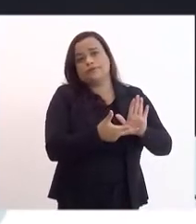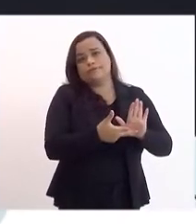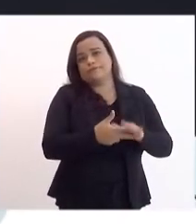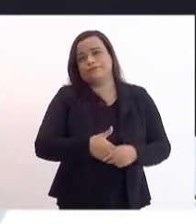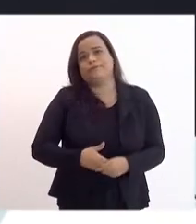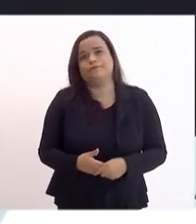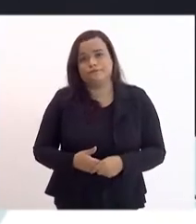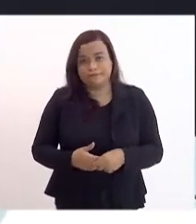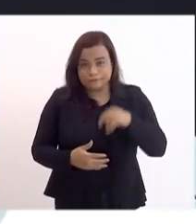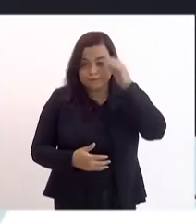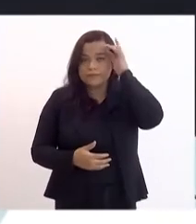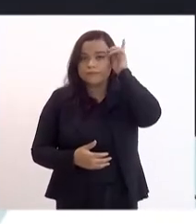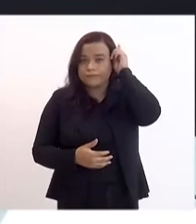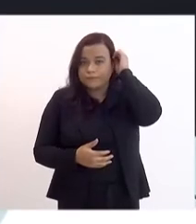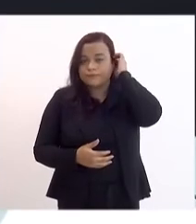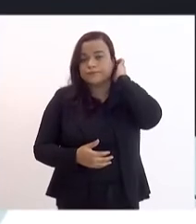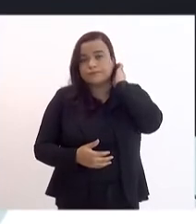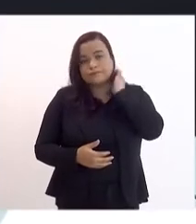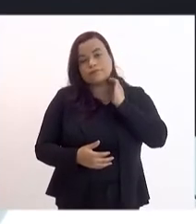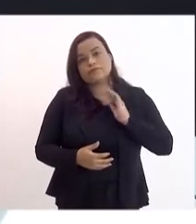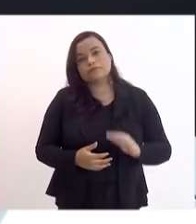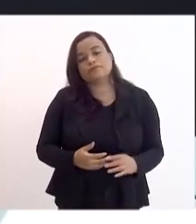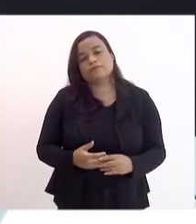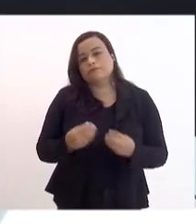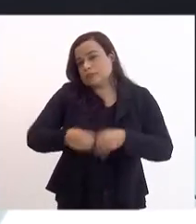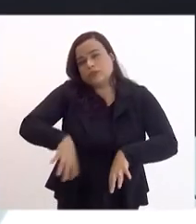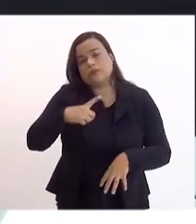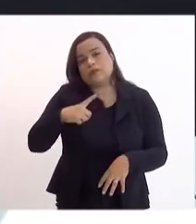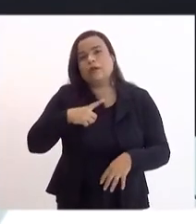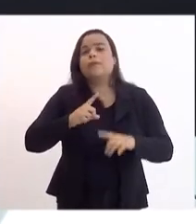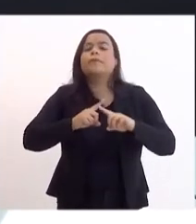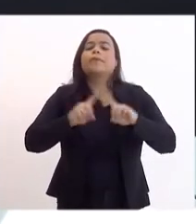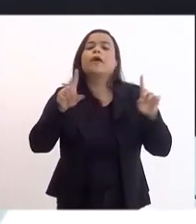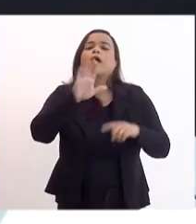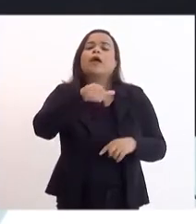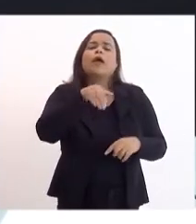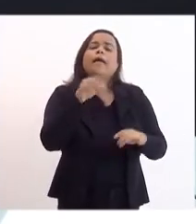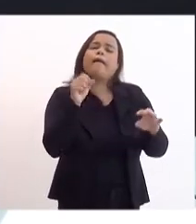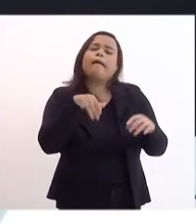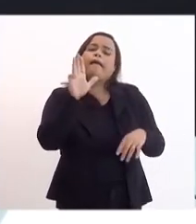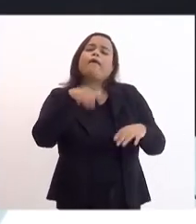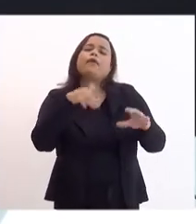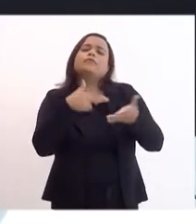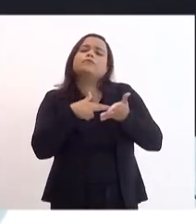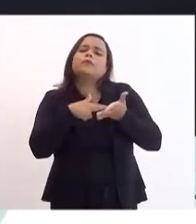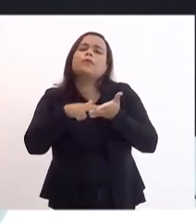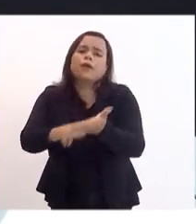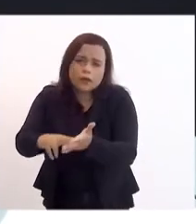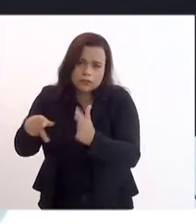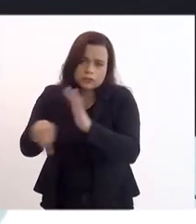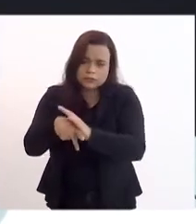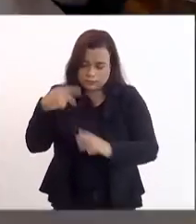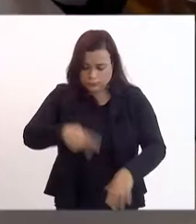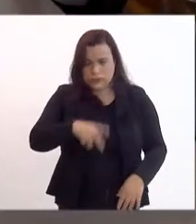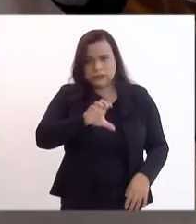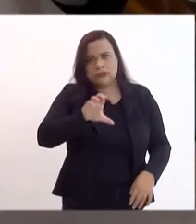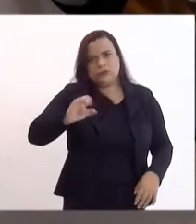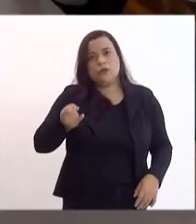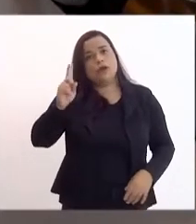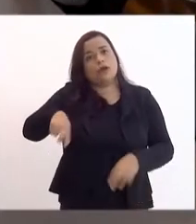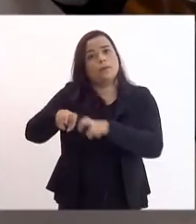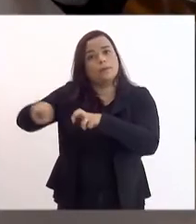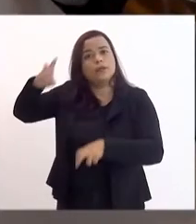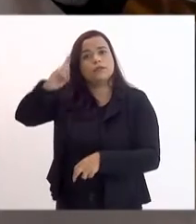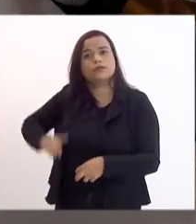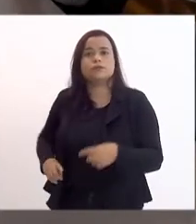conta prejudicada. Um diálogo, se eu me permite. Mas a questão é assim, quem mandou as emendas para a CCJ foi a mesa diretora. Sim, querido, mas eu acho que a